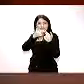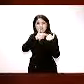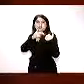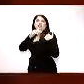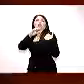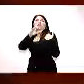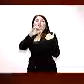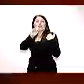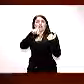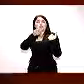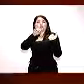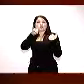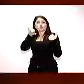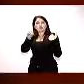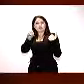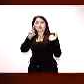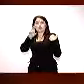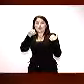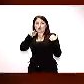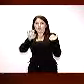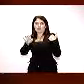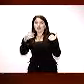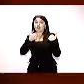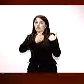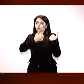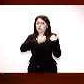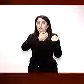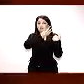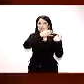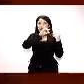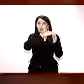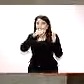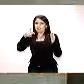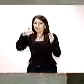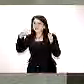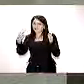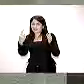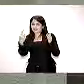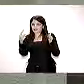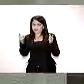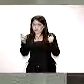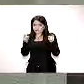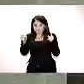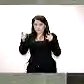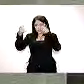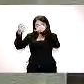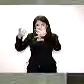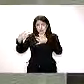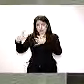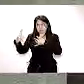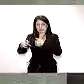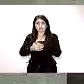encargo 49 a 71 o item 49 a 50 eu relato em conjunto é